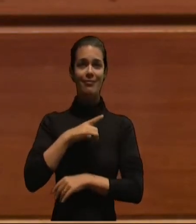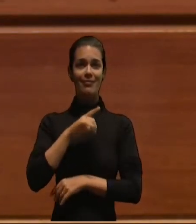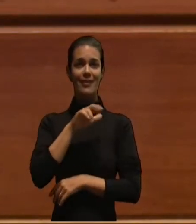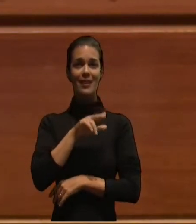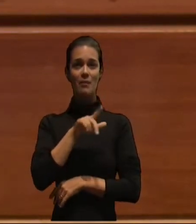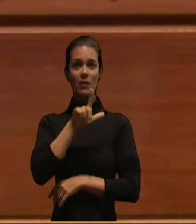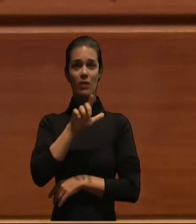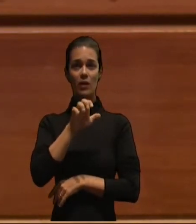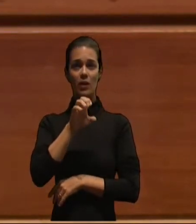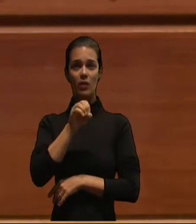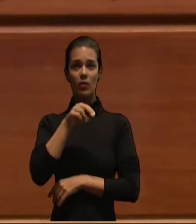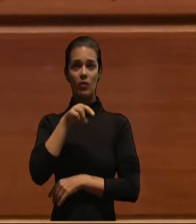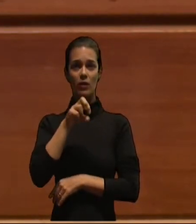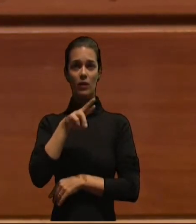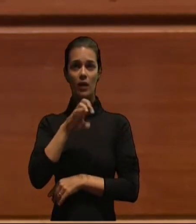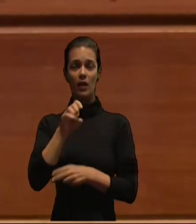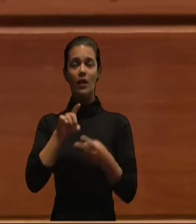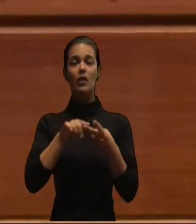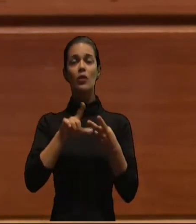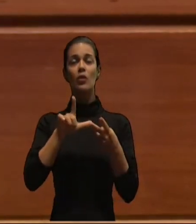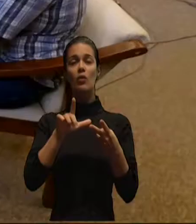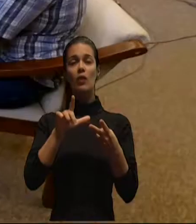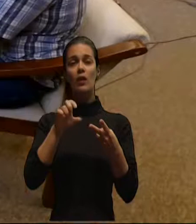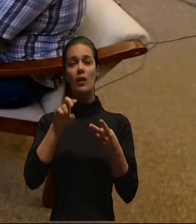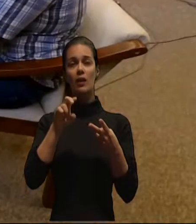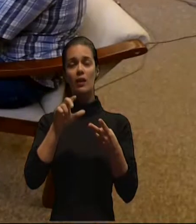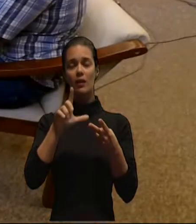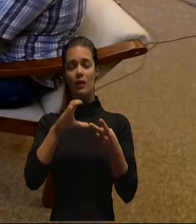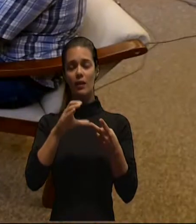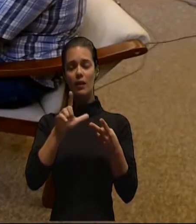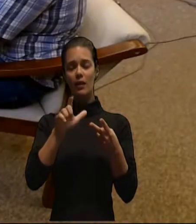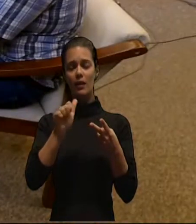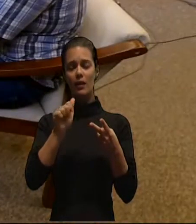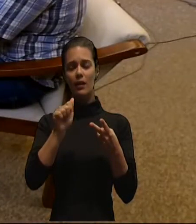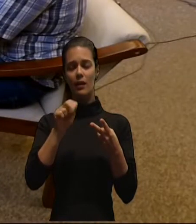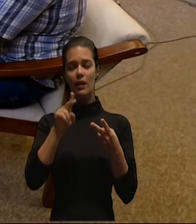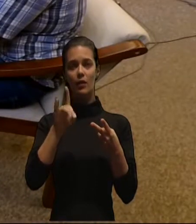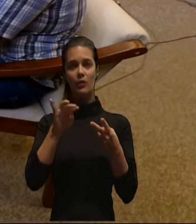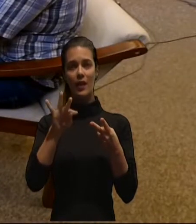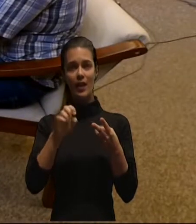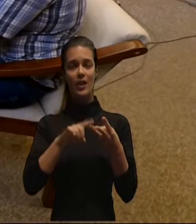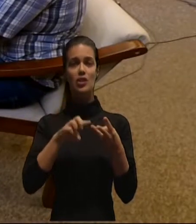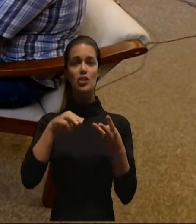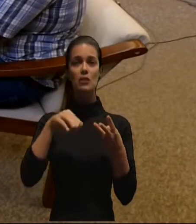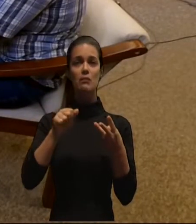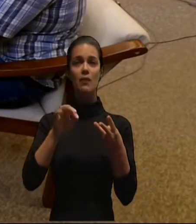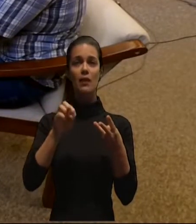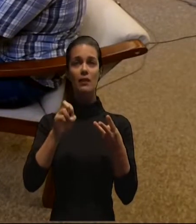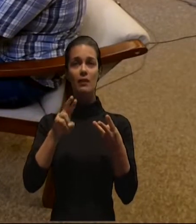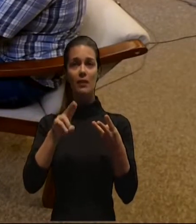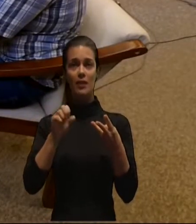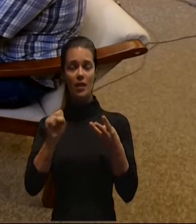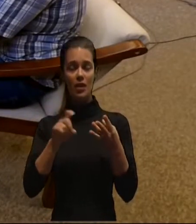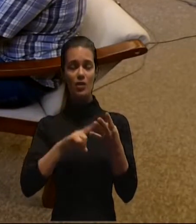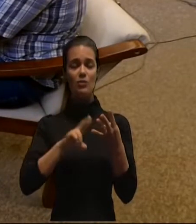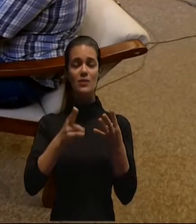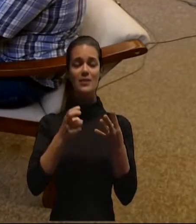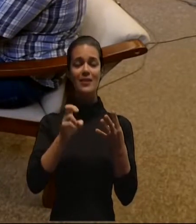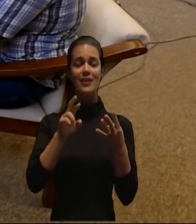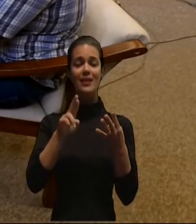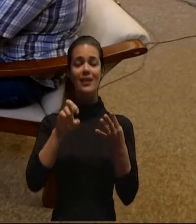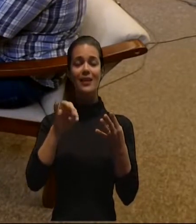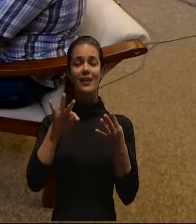aqui com a Claudete, pastor Francisco, temos aqui também à minha direita o Mateus, o Henrique, a nossa irmã